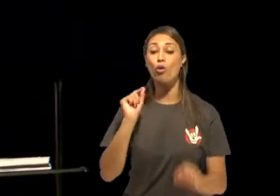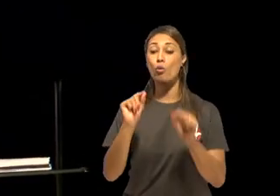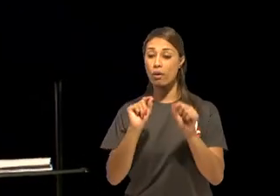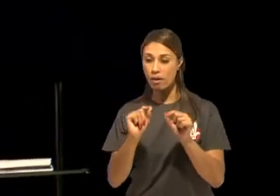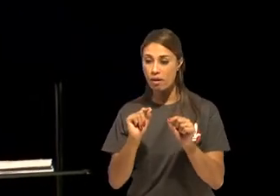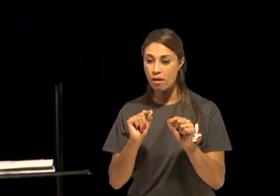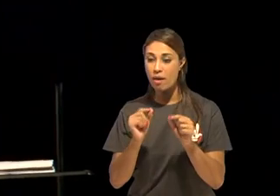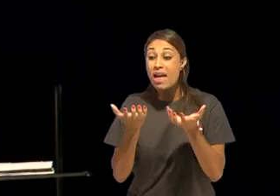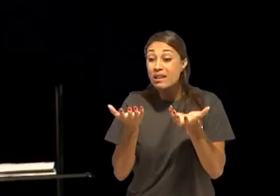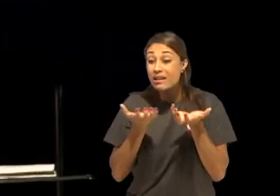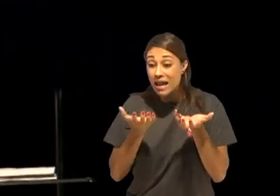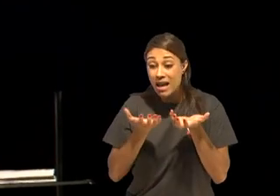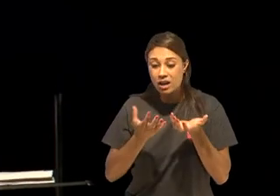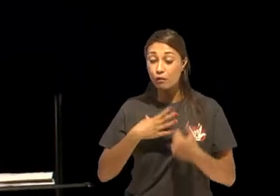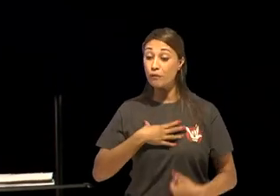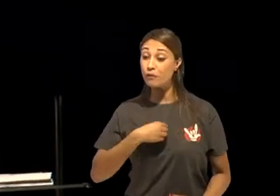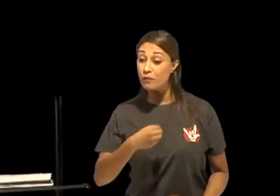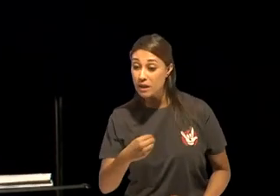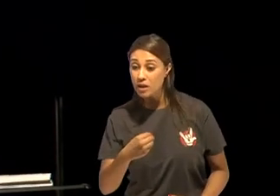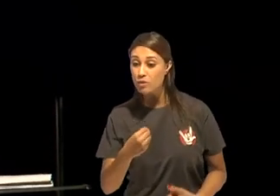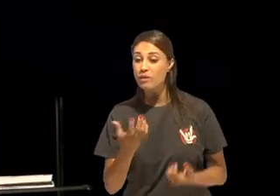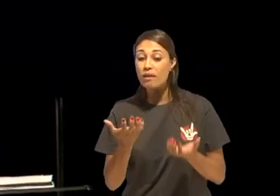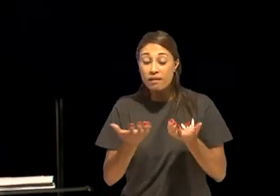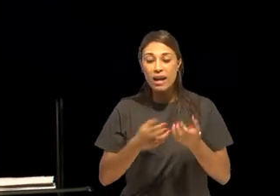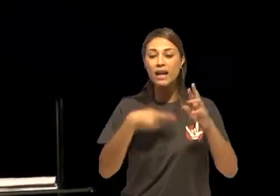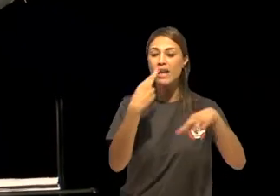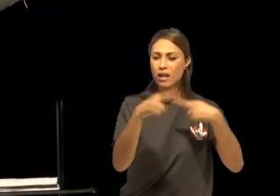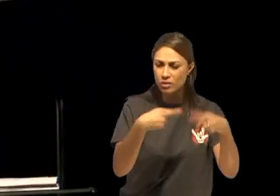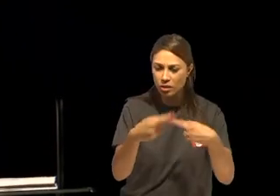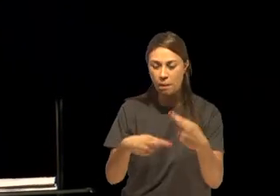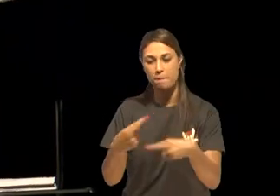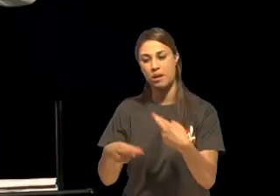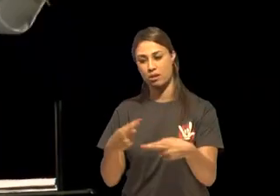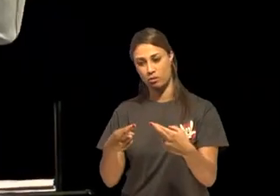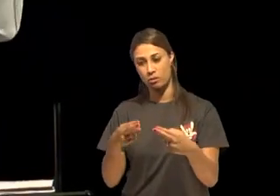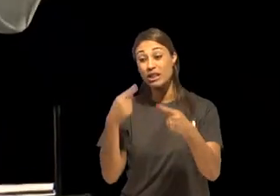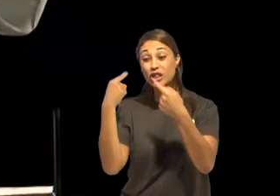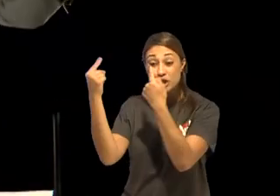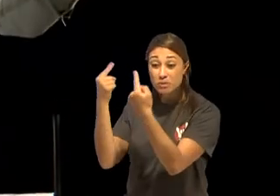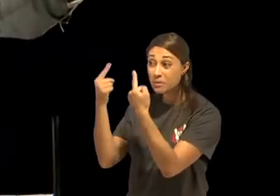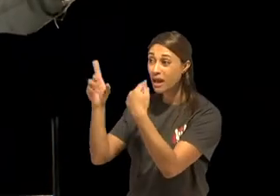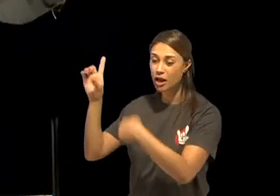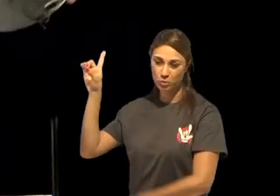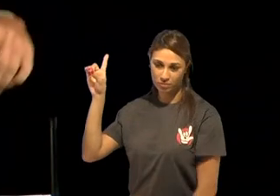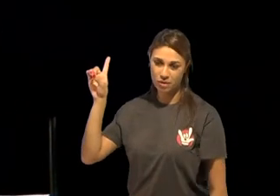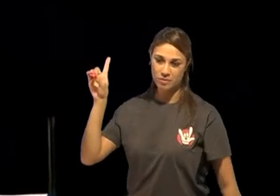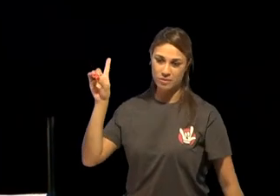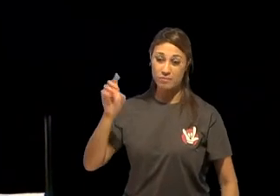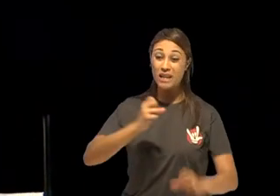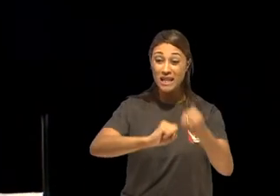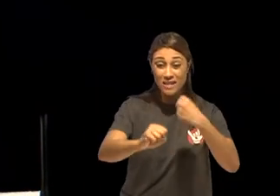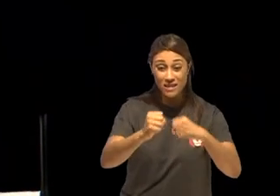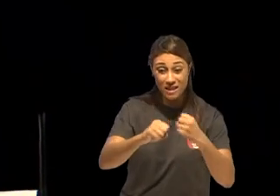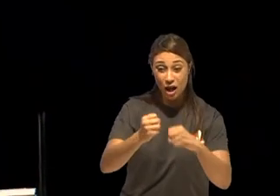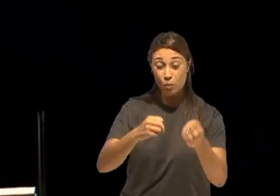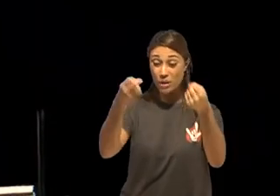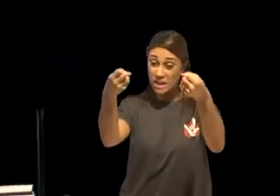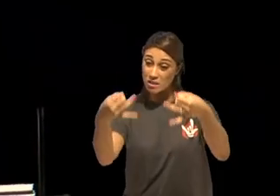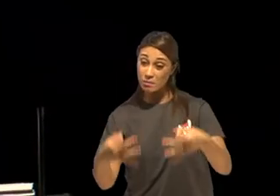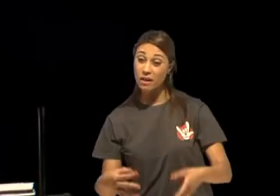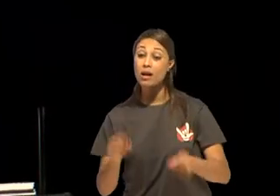outros filhos que não desejam. A palavra de Deus fala em Salmos que o mistério do Senhor é só para os seus